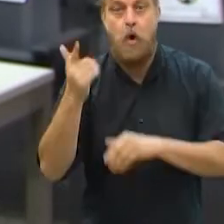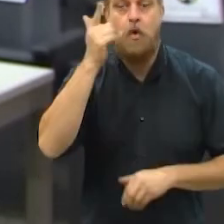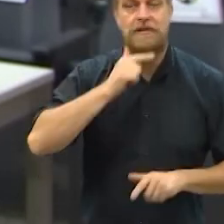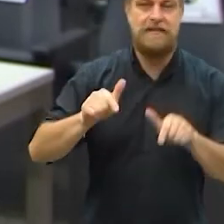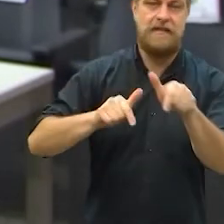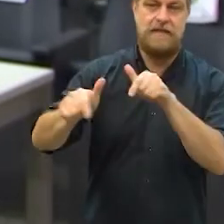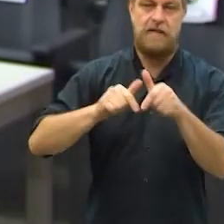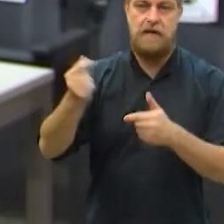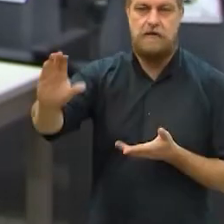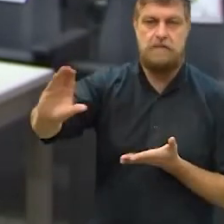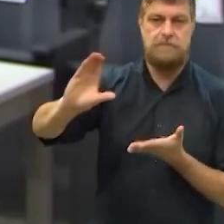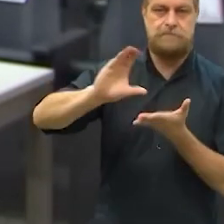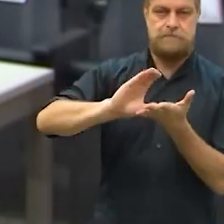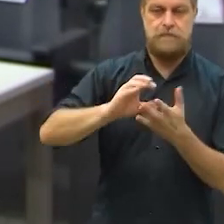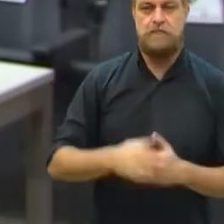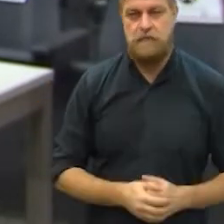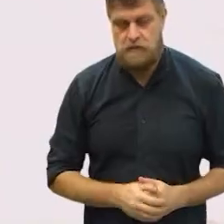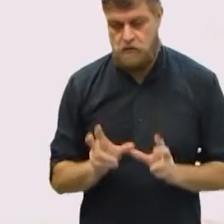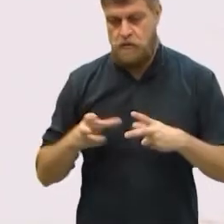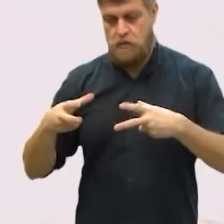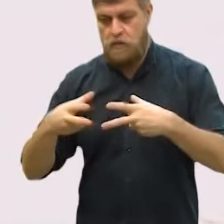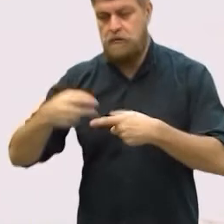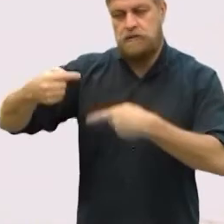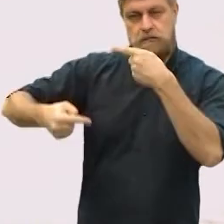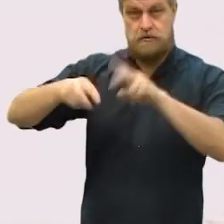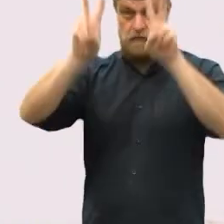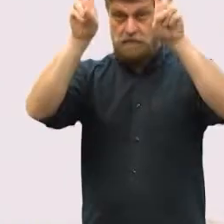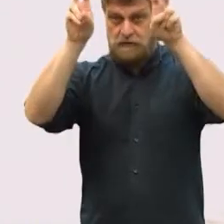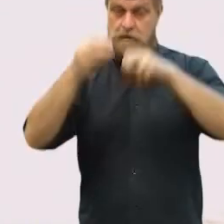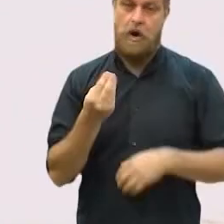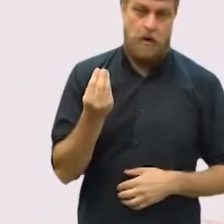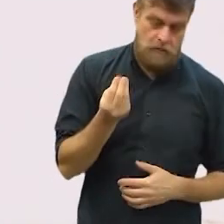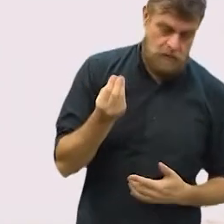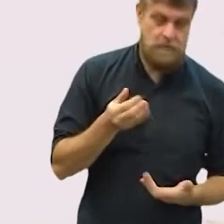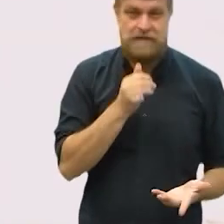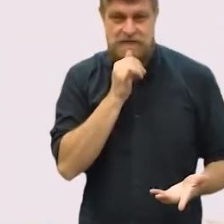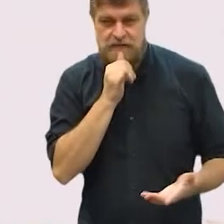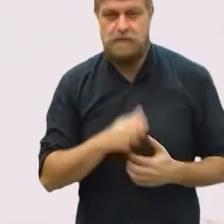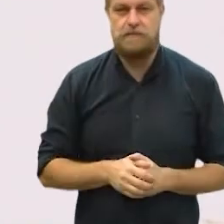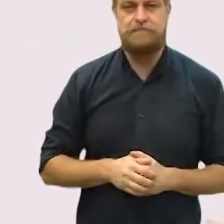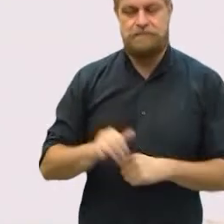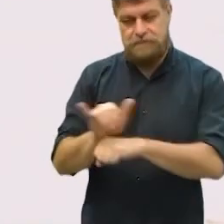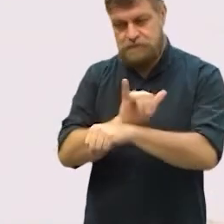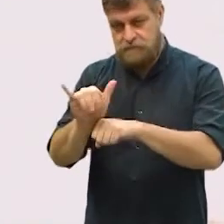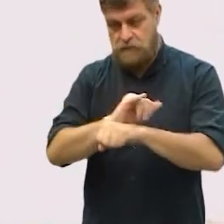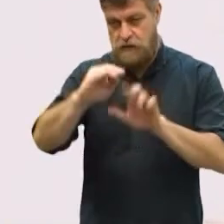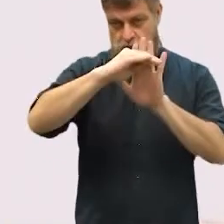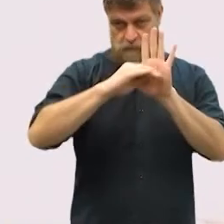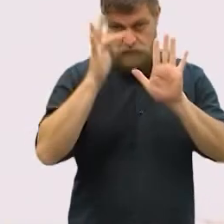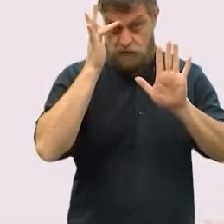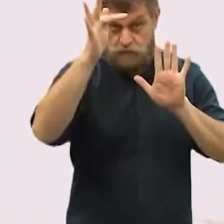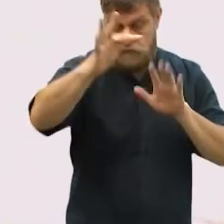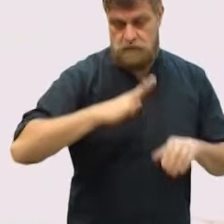trazendo empregos e trazendo investimento para Campinas. A comissão discutiu temas como habitação, estratégias do